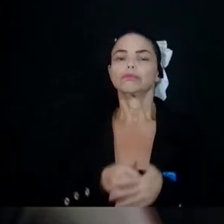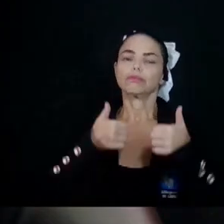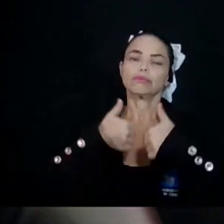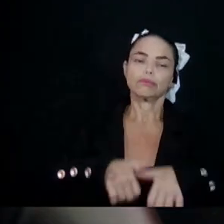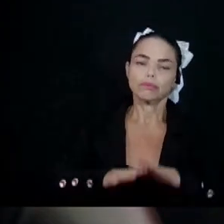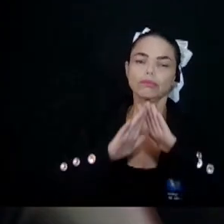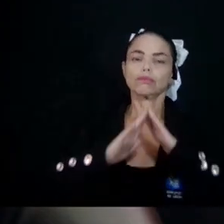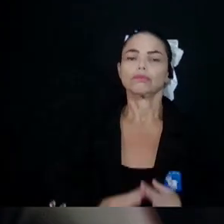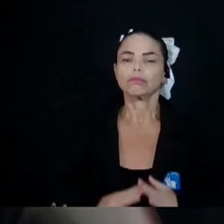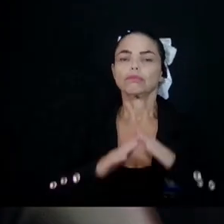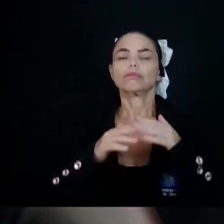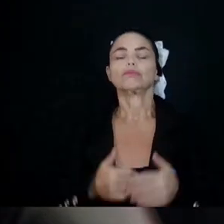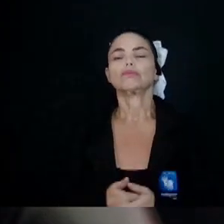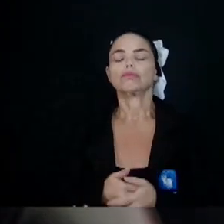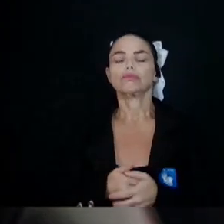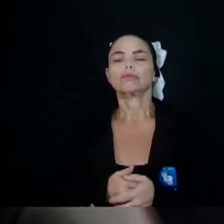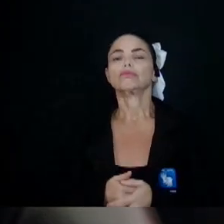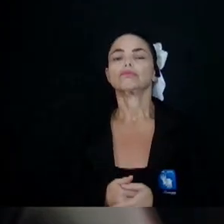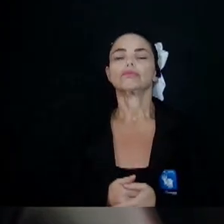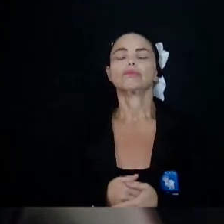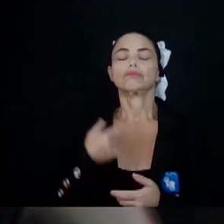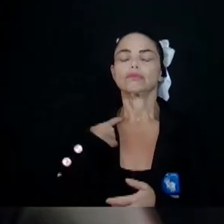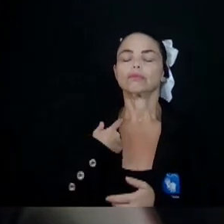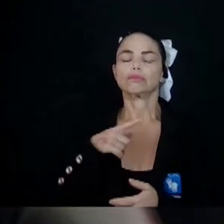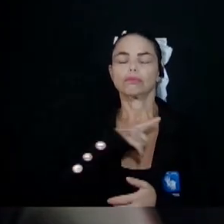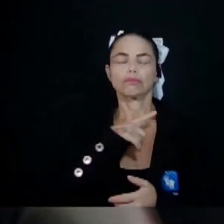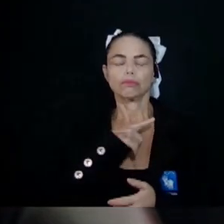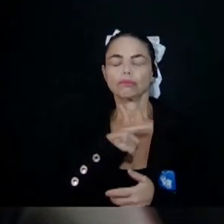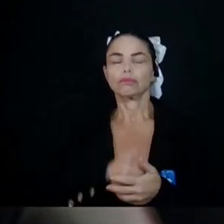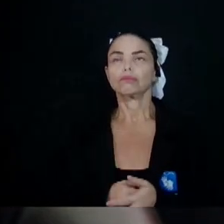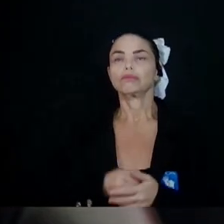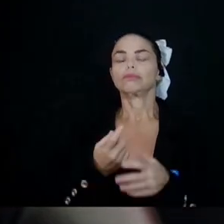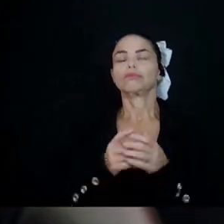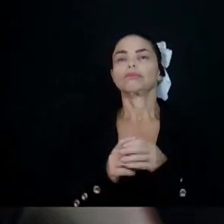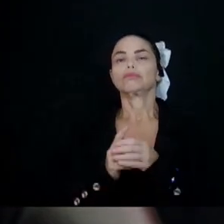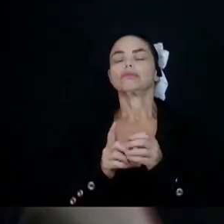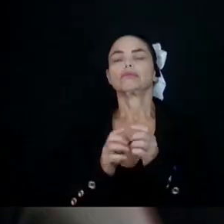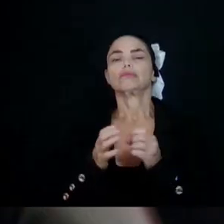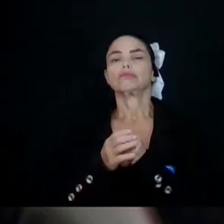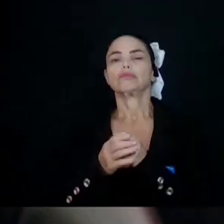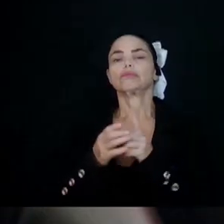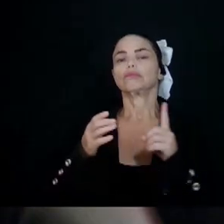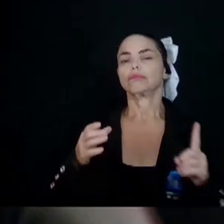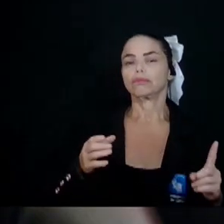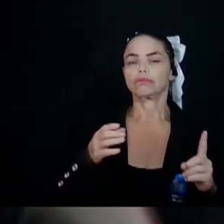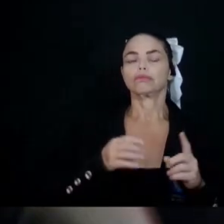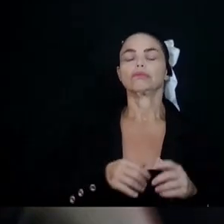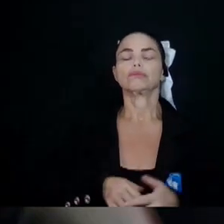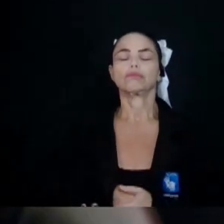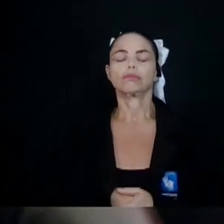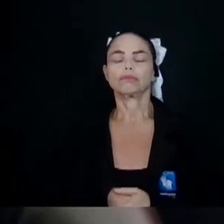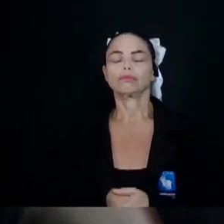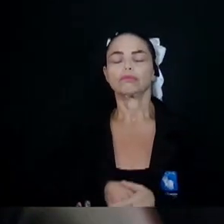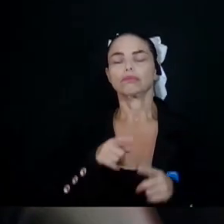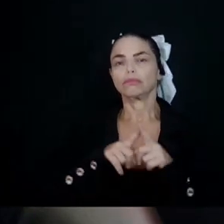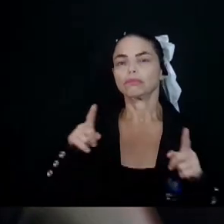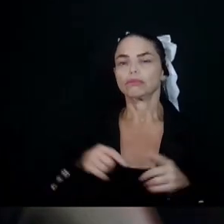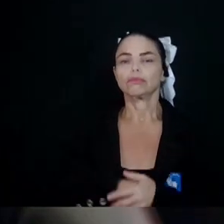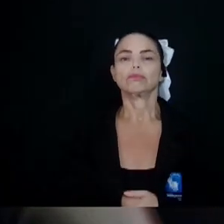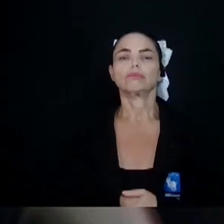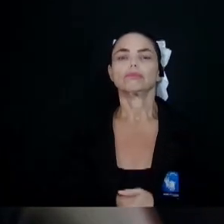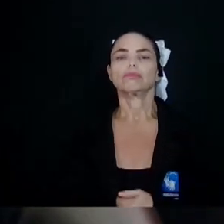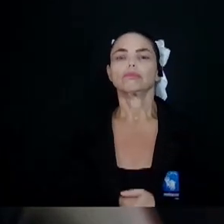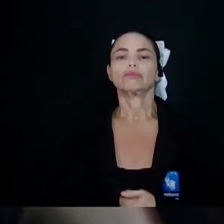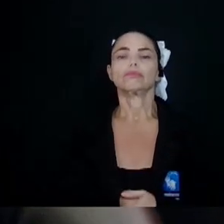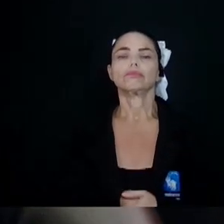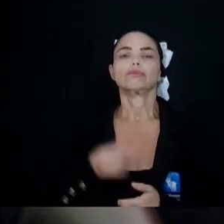E aí também houve um maior isolamento social também. Mas